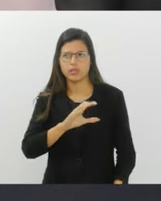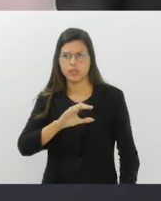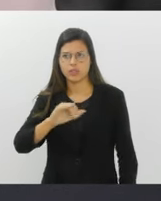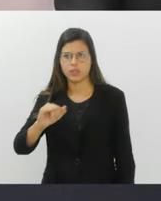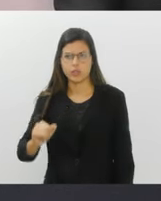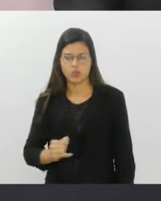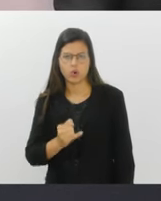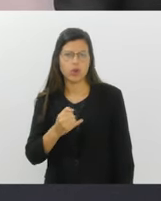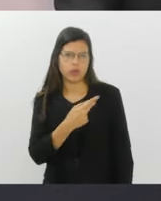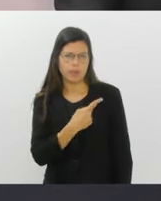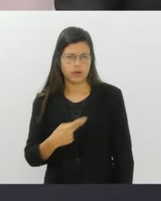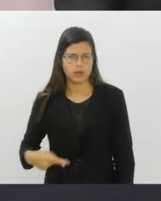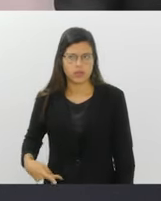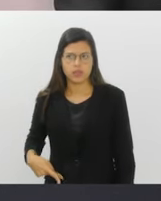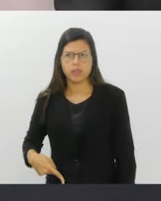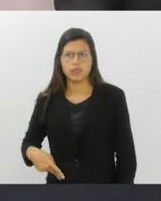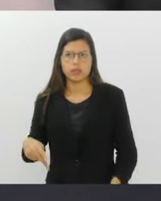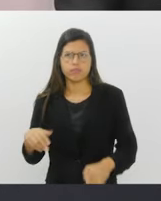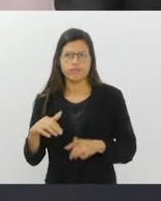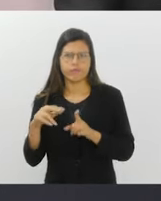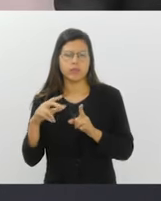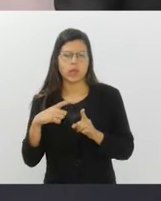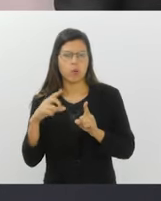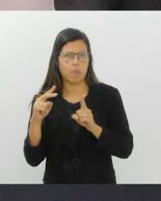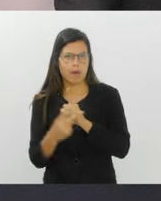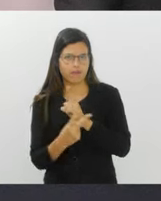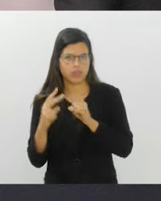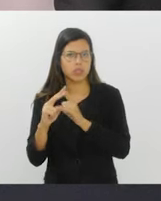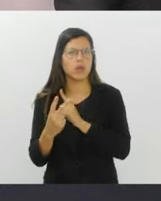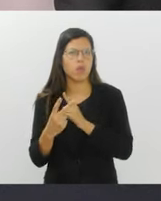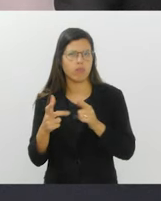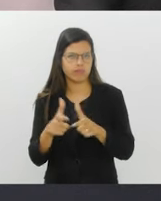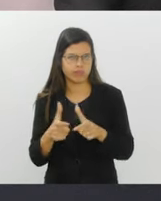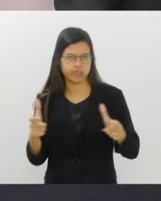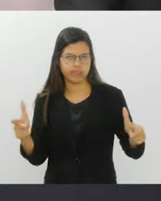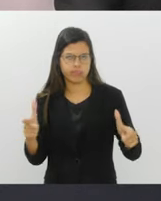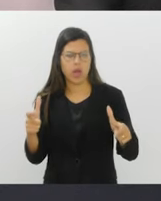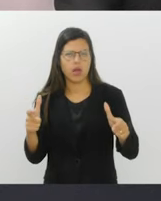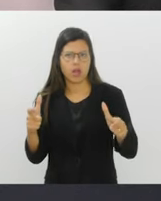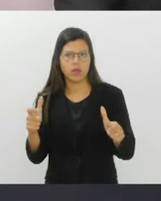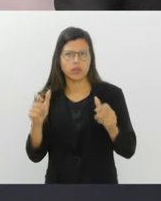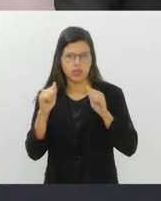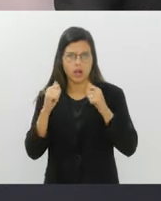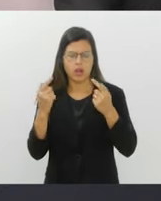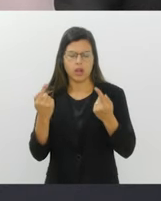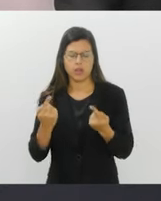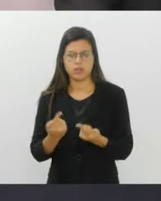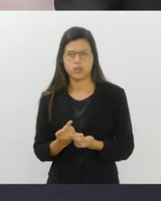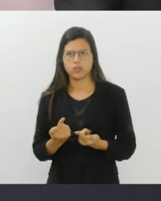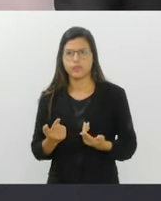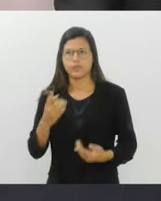visão bastante holística do Parlamento Fluminense, bastante abrangente. O deputado Luiz Paulo é um deputado,